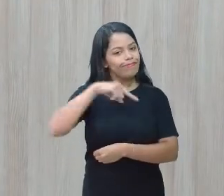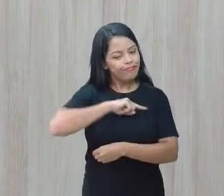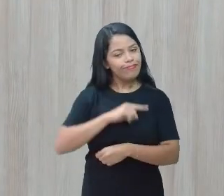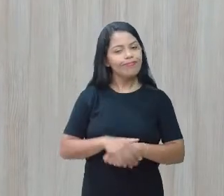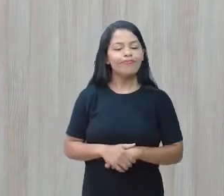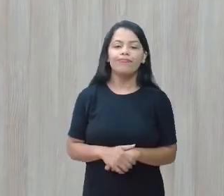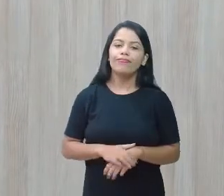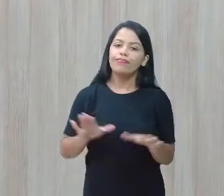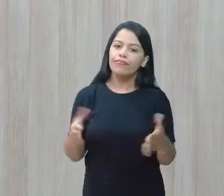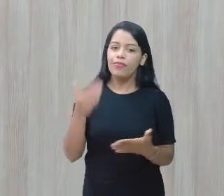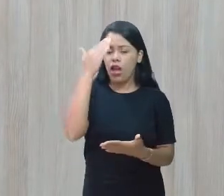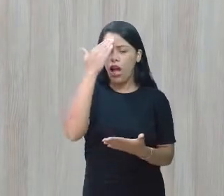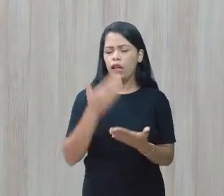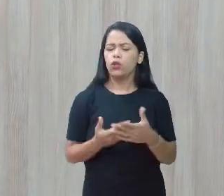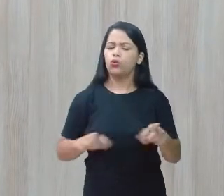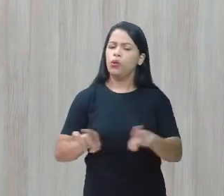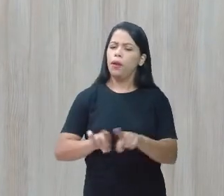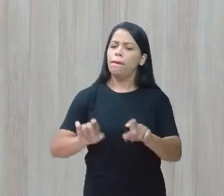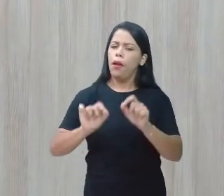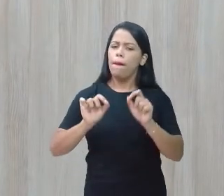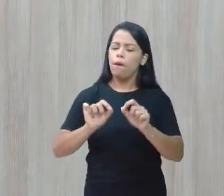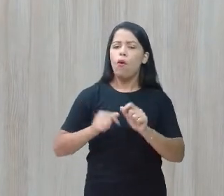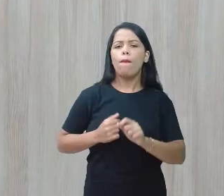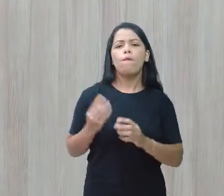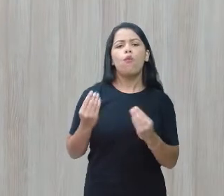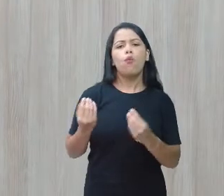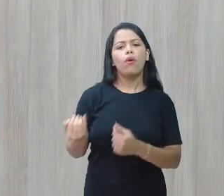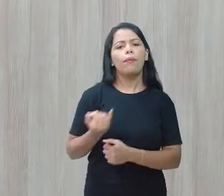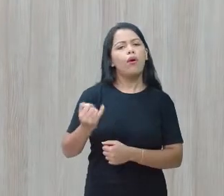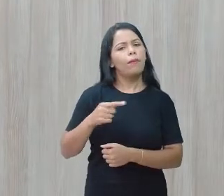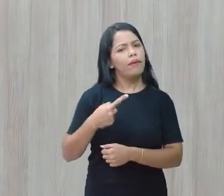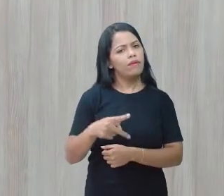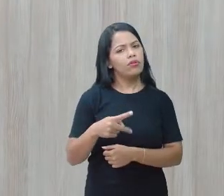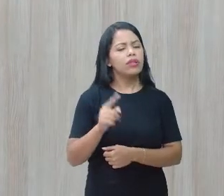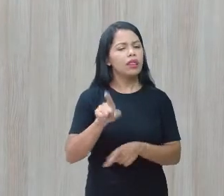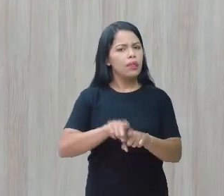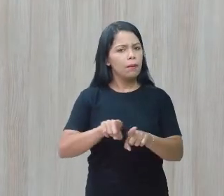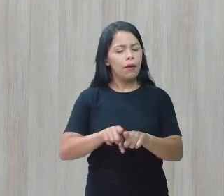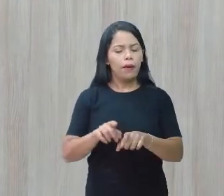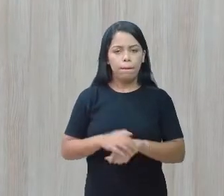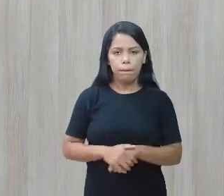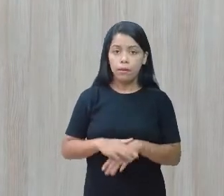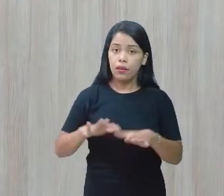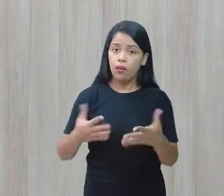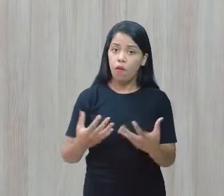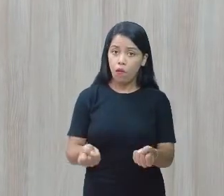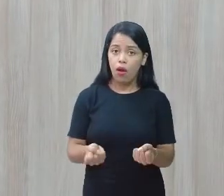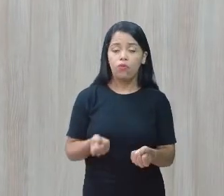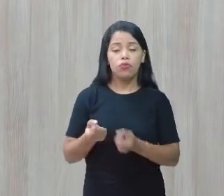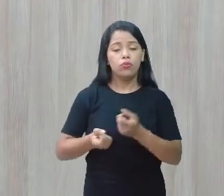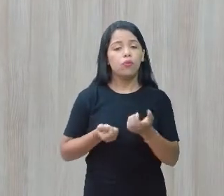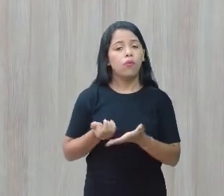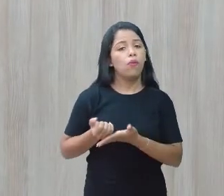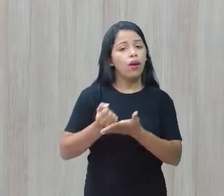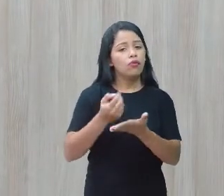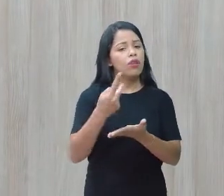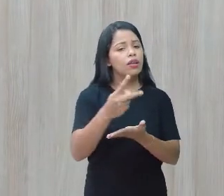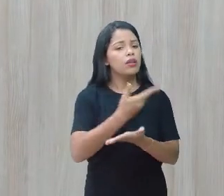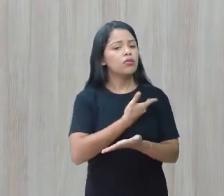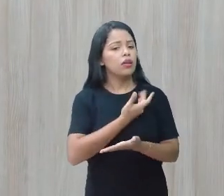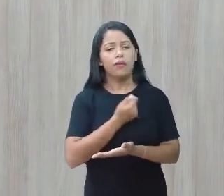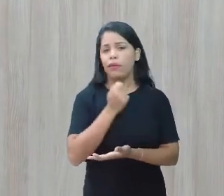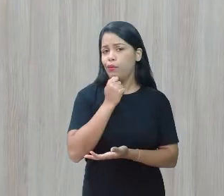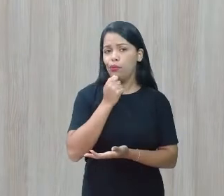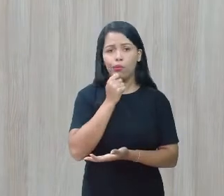gente. Acredito também que seja importante para vocês. Então, vamos lá ajudar os amigos que ainda não conseguiram